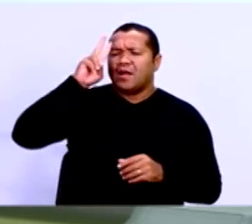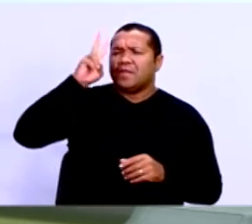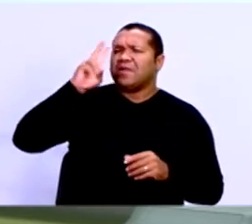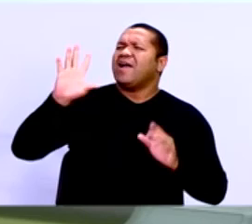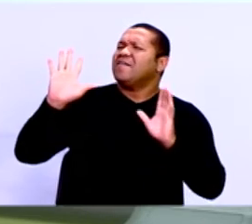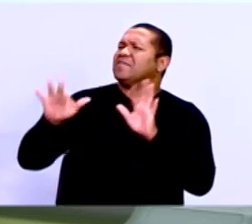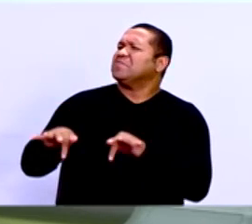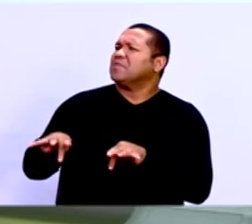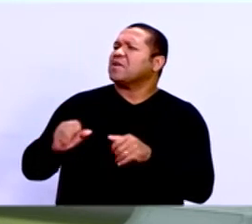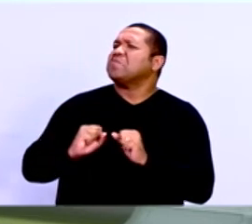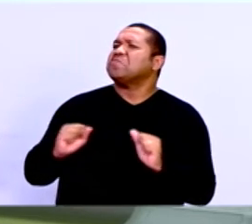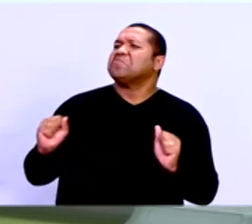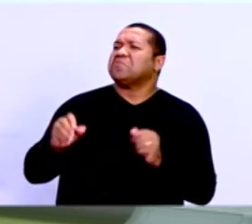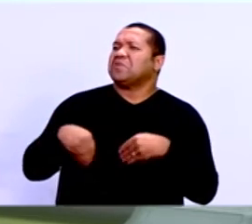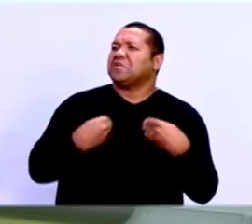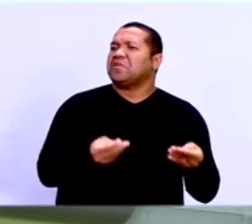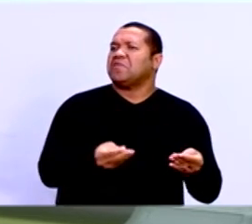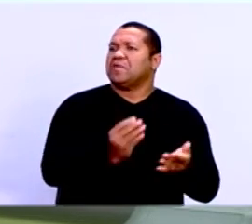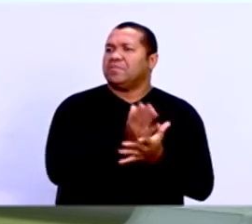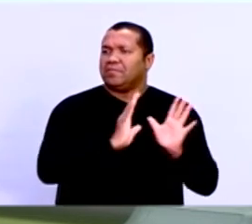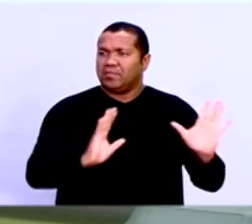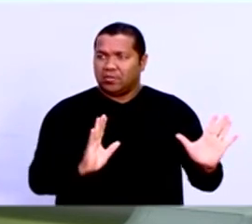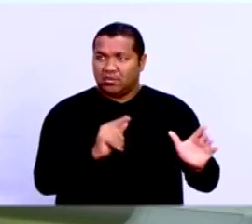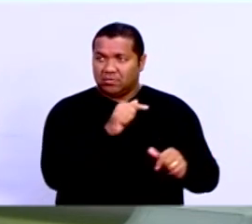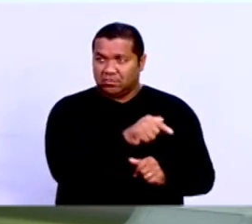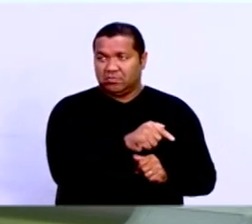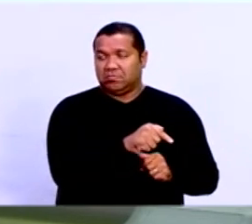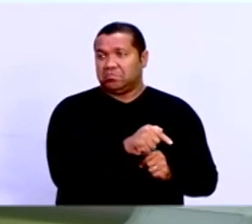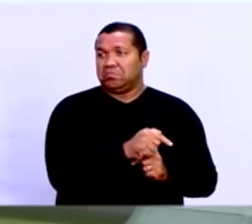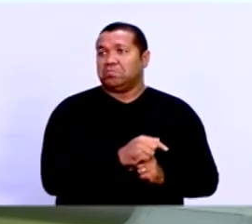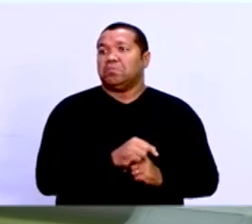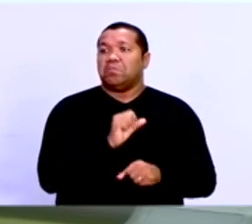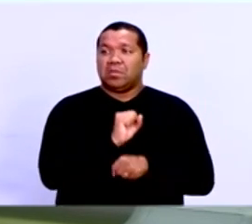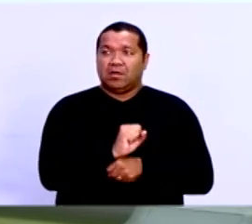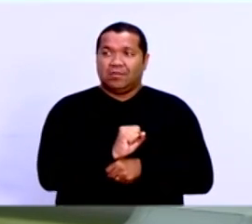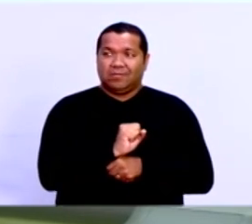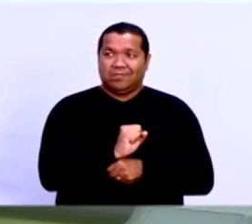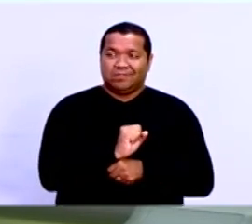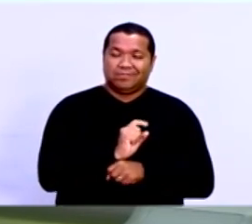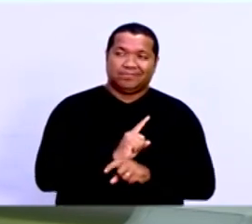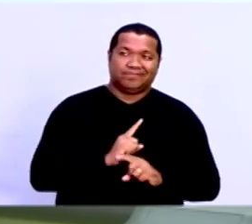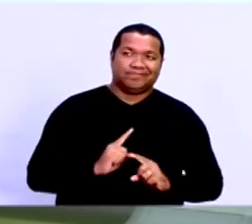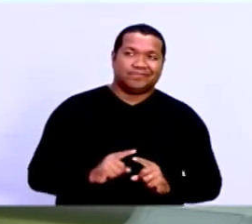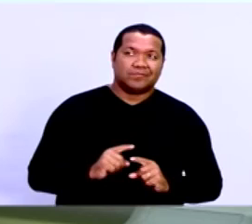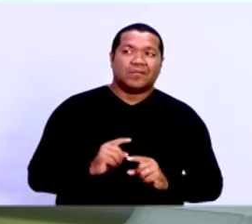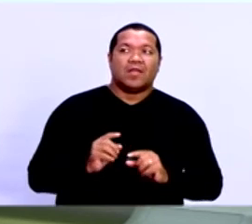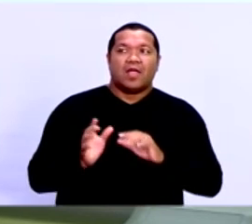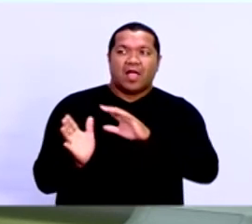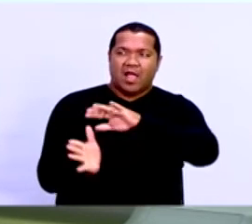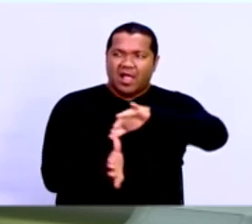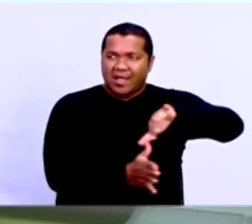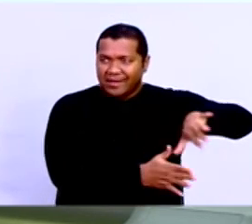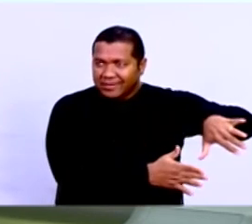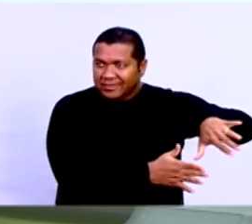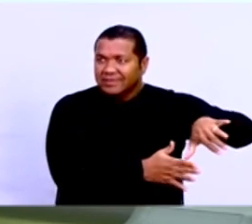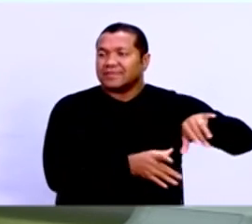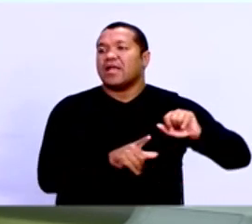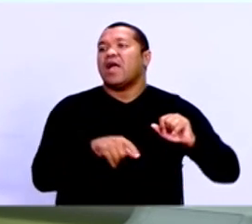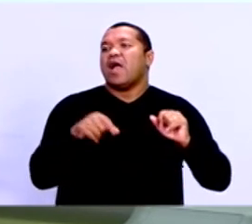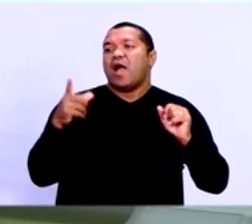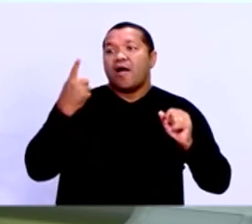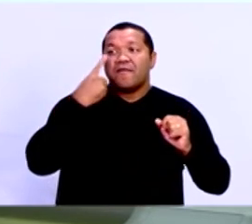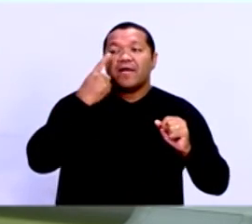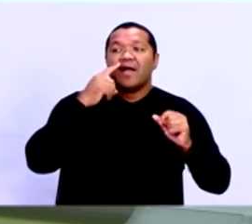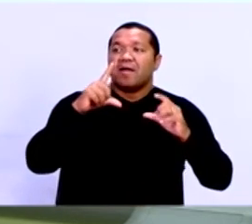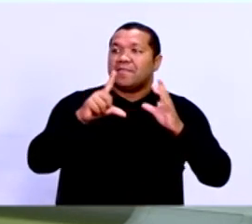e entregou o sistema tão tapar ou agora esquece o material de construção não